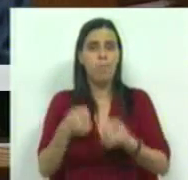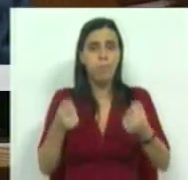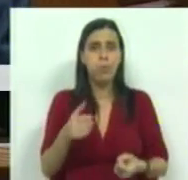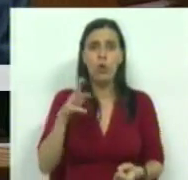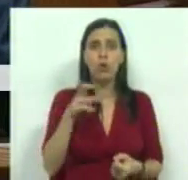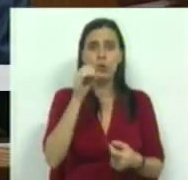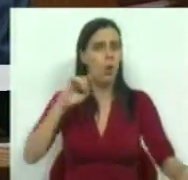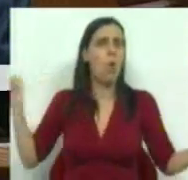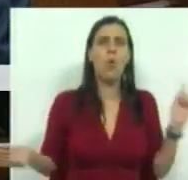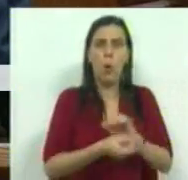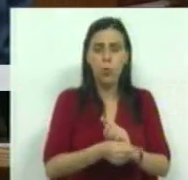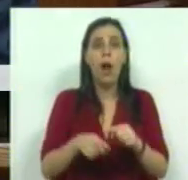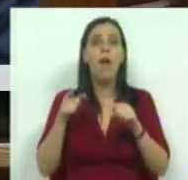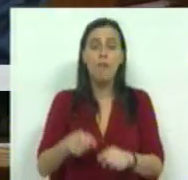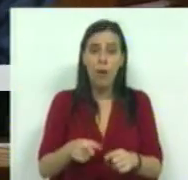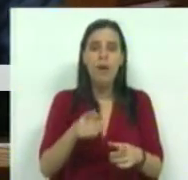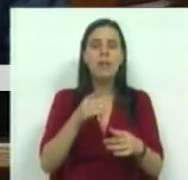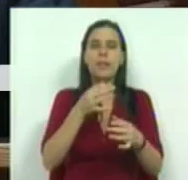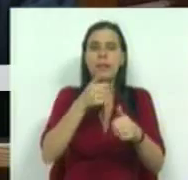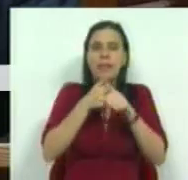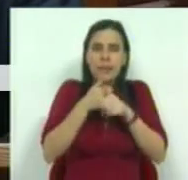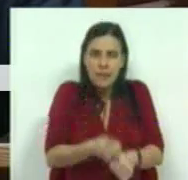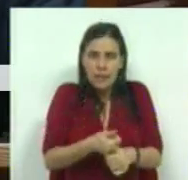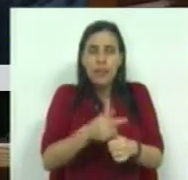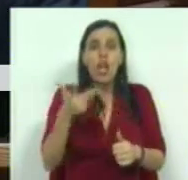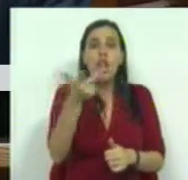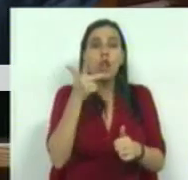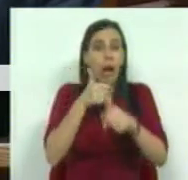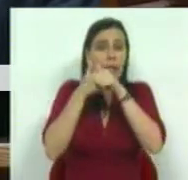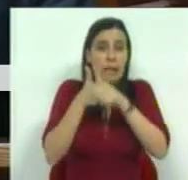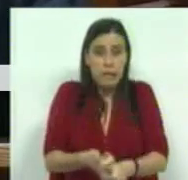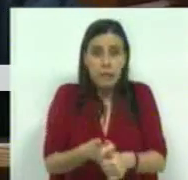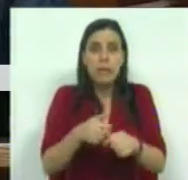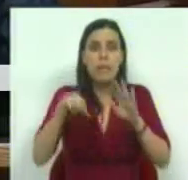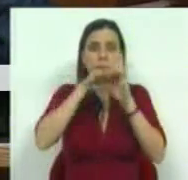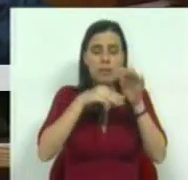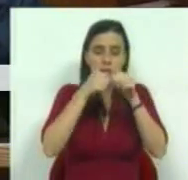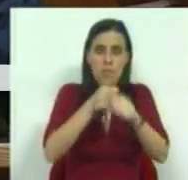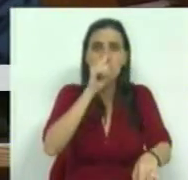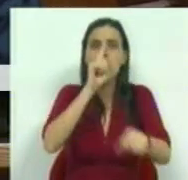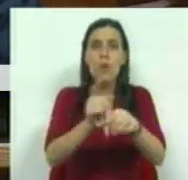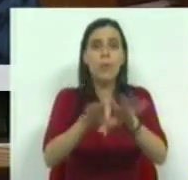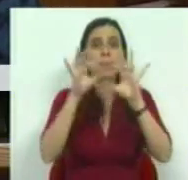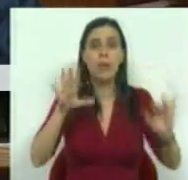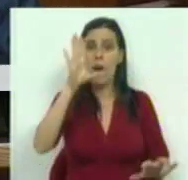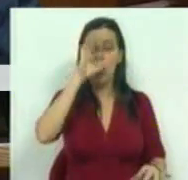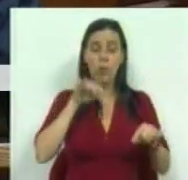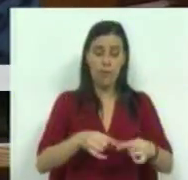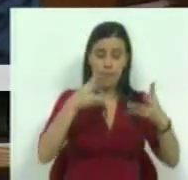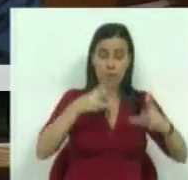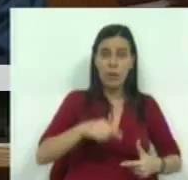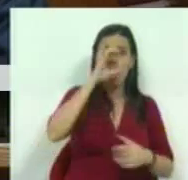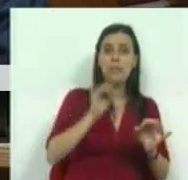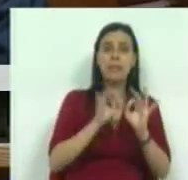juros. Pelo contrário, foi a execução à risca do programa da Troika, a mesma receita aplicada pelo Governo neste Orçamento